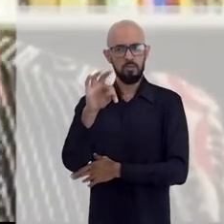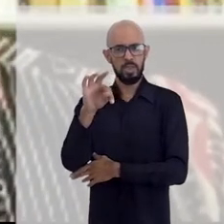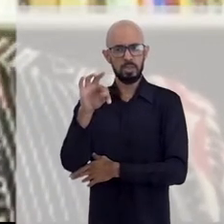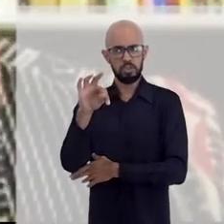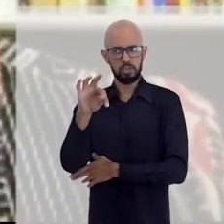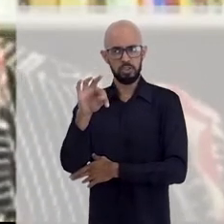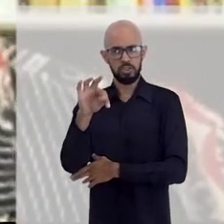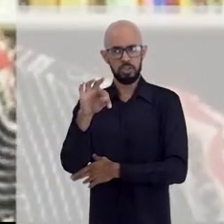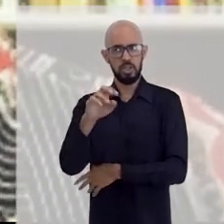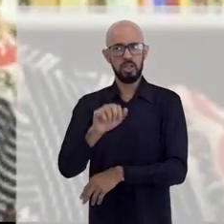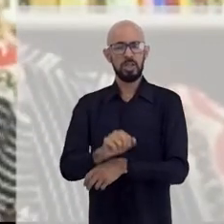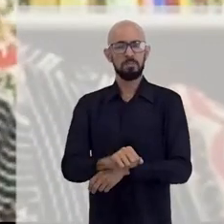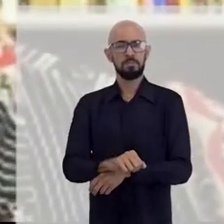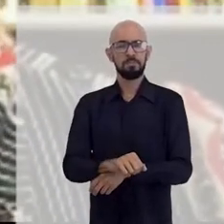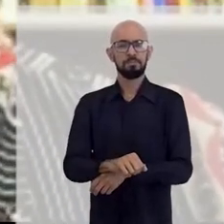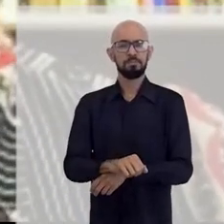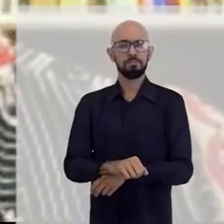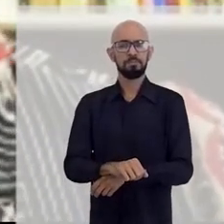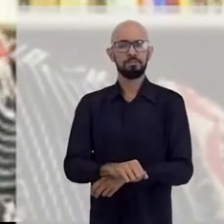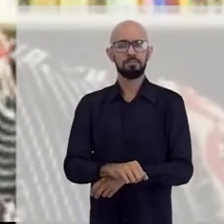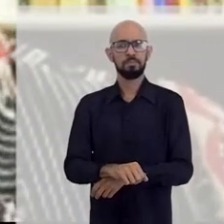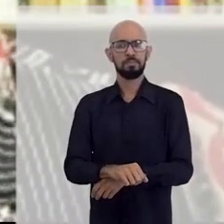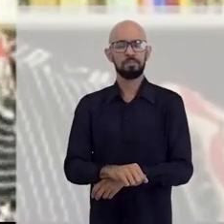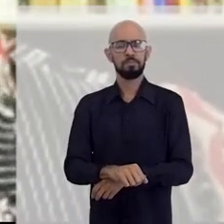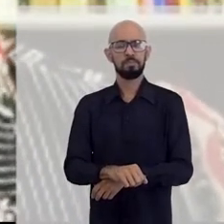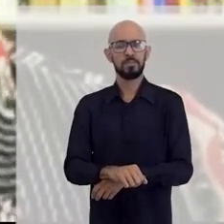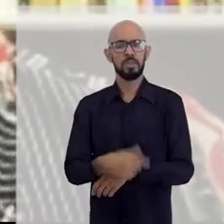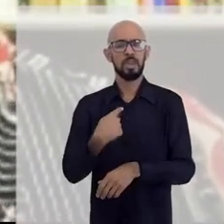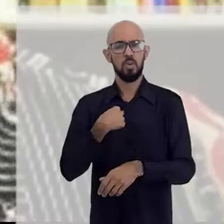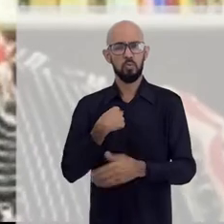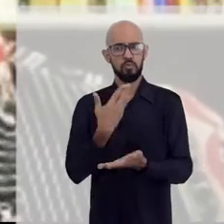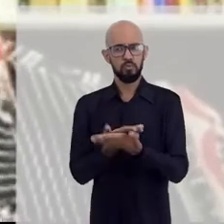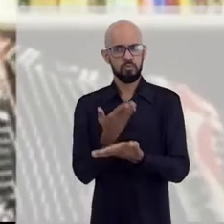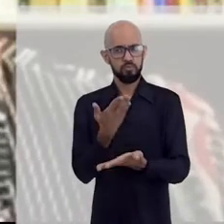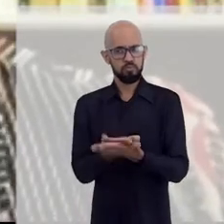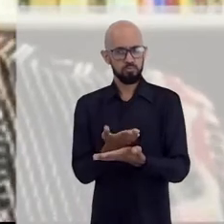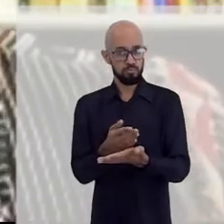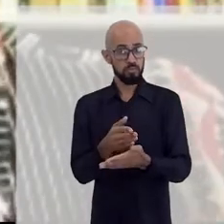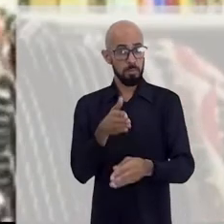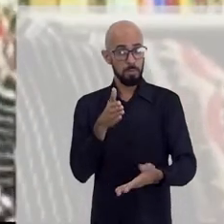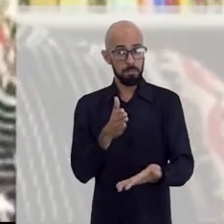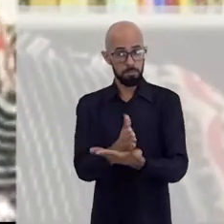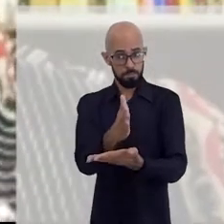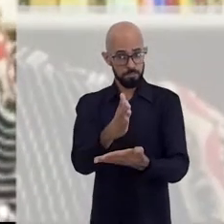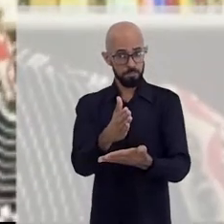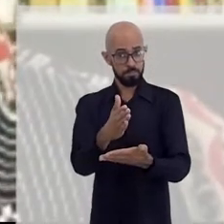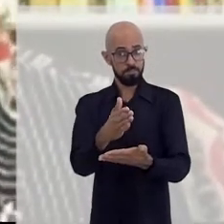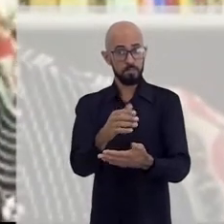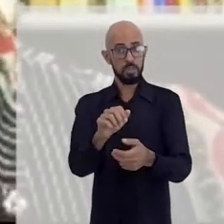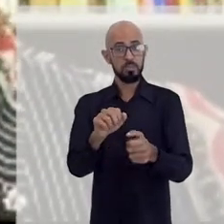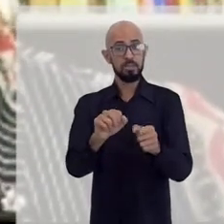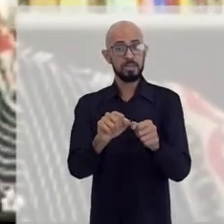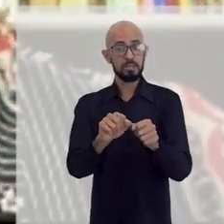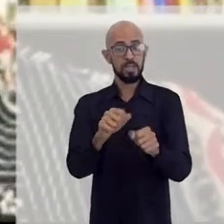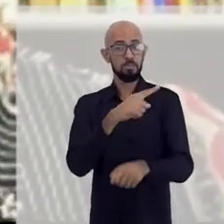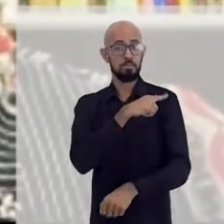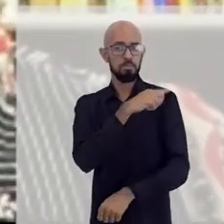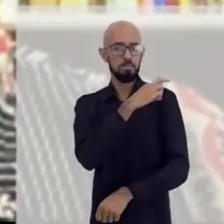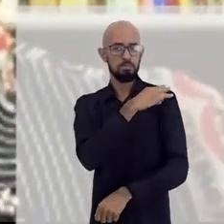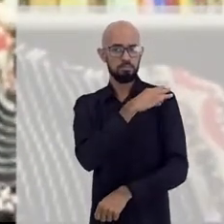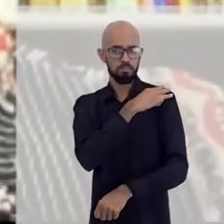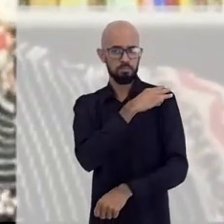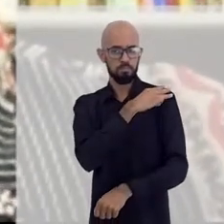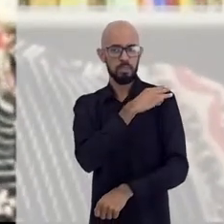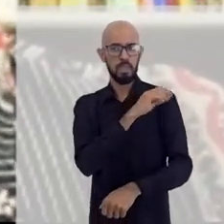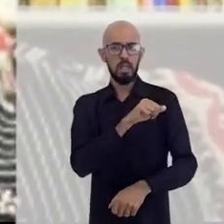Técnica naquela época chamava, que hoje é Instituto Federal. E eu fiz o processo seletivo para fazer o ensino médio lá, né? Fiz